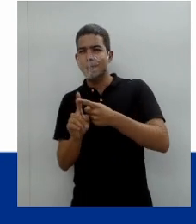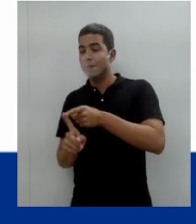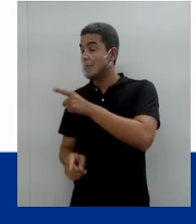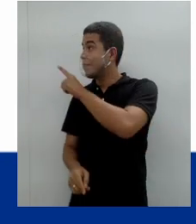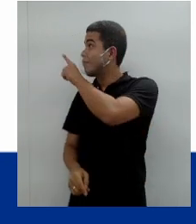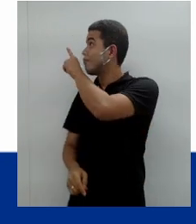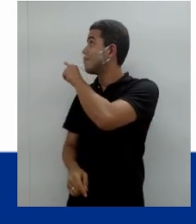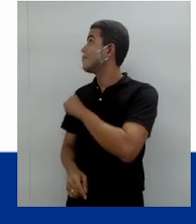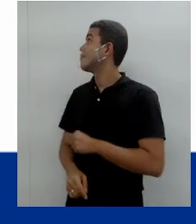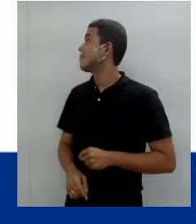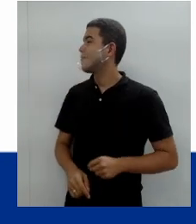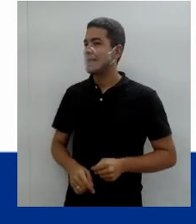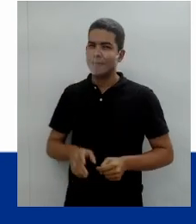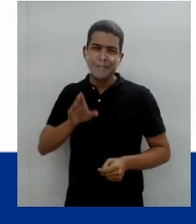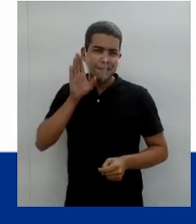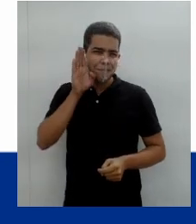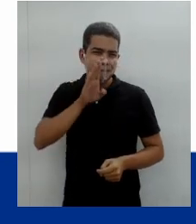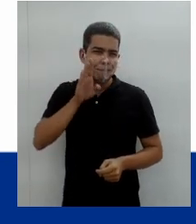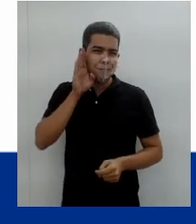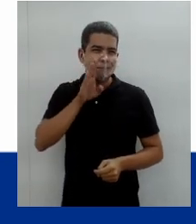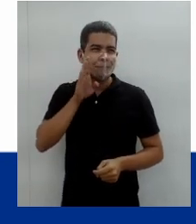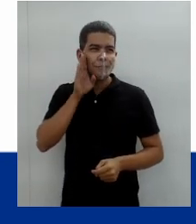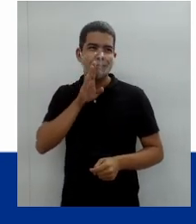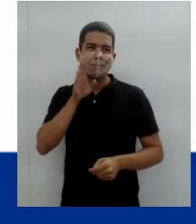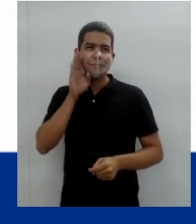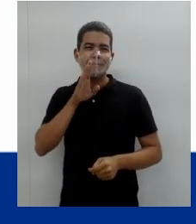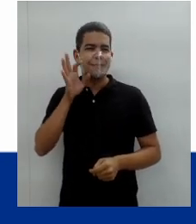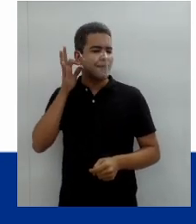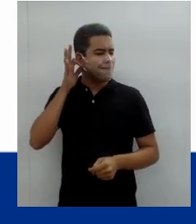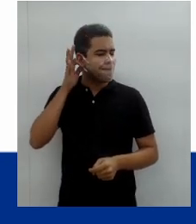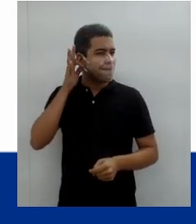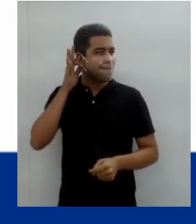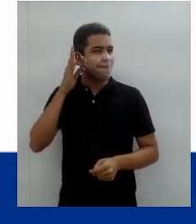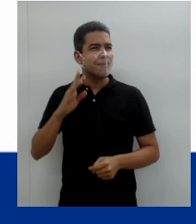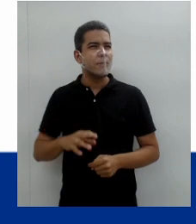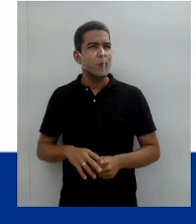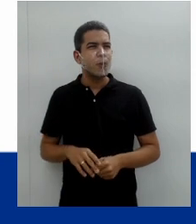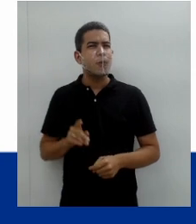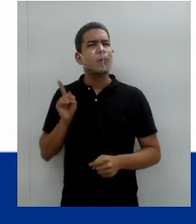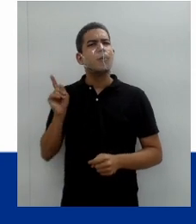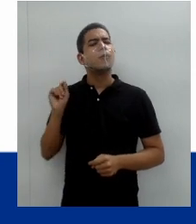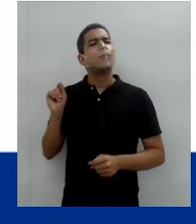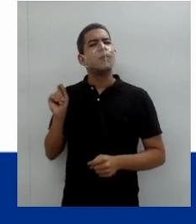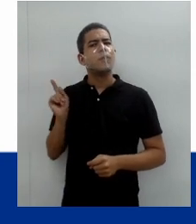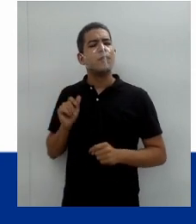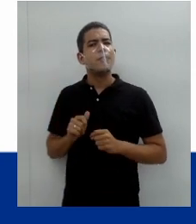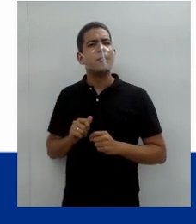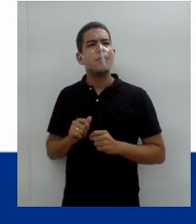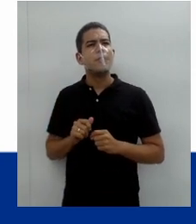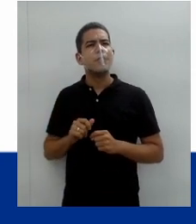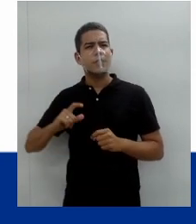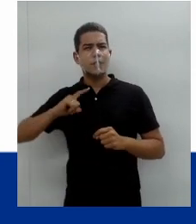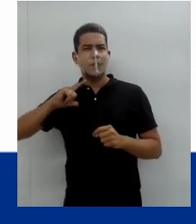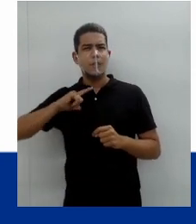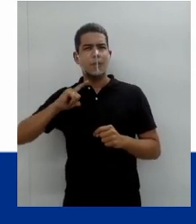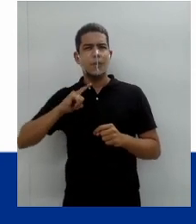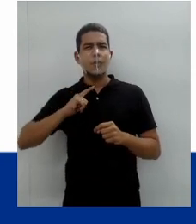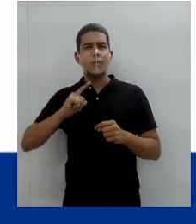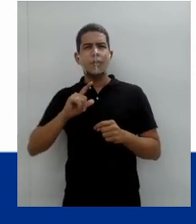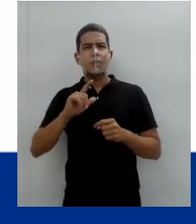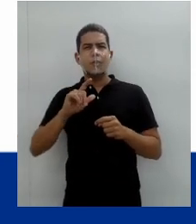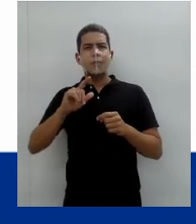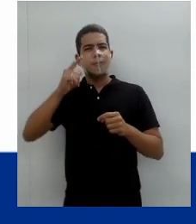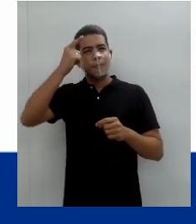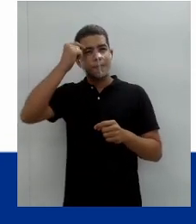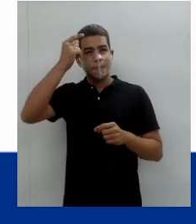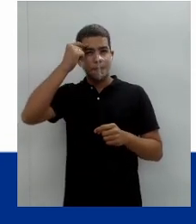questão maravilhosa, galera. Essa questão maravilhosa é o seguinte, ó. Eu tirei lá da Universidade Federal do Pará